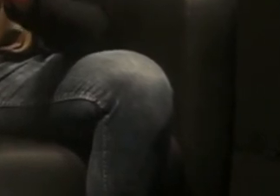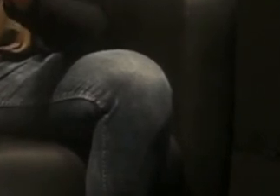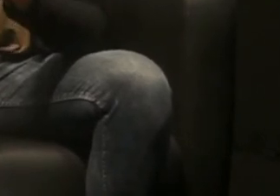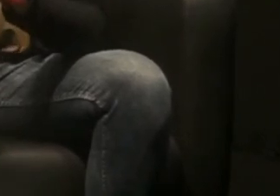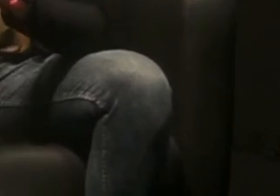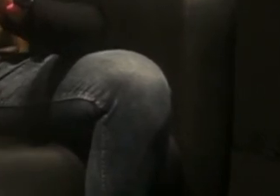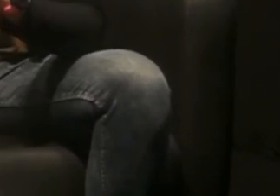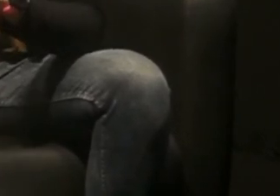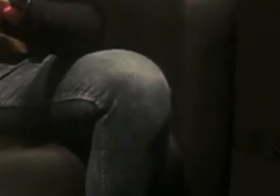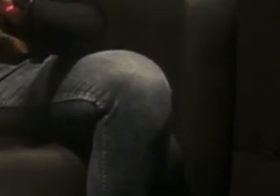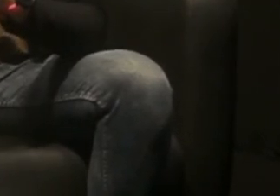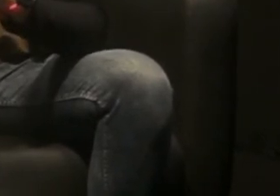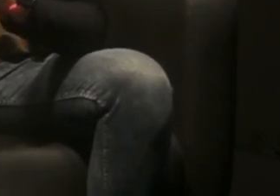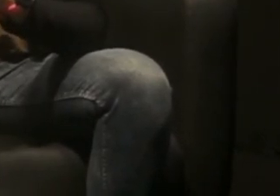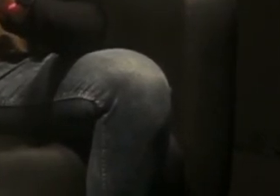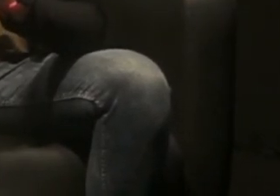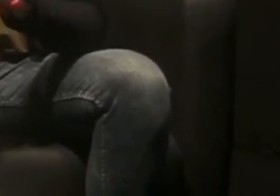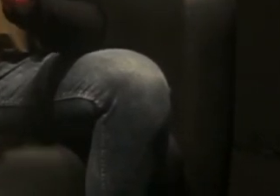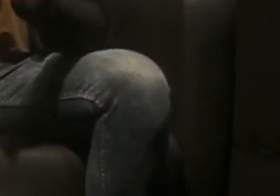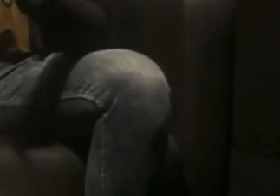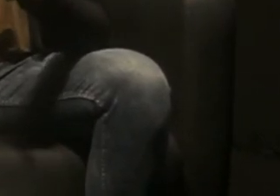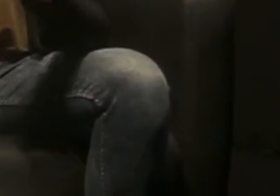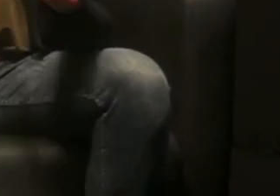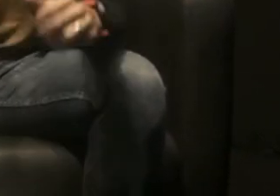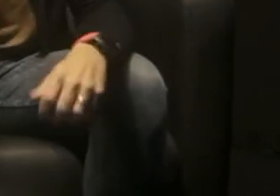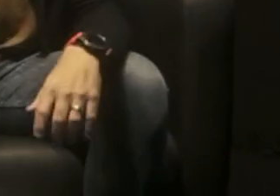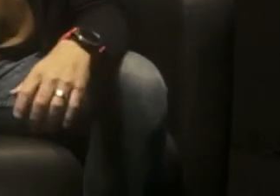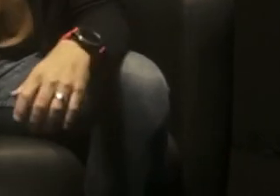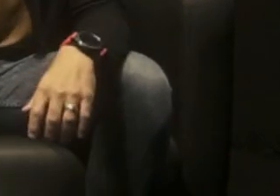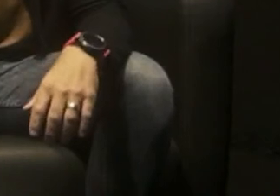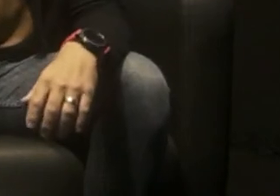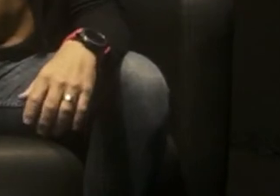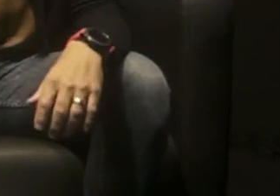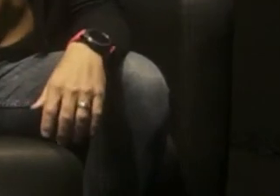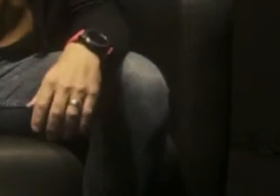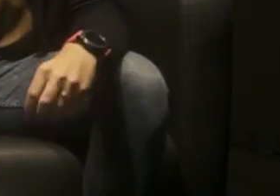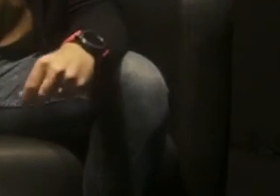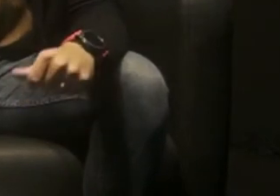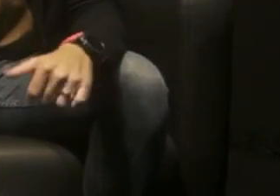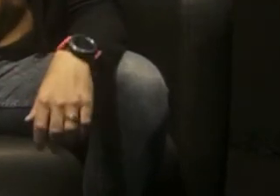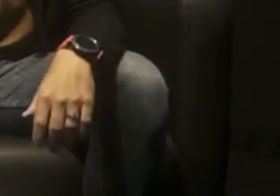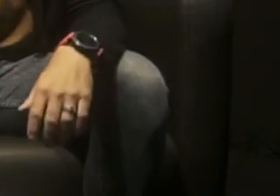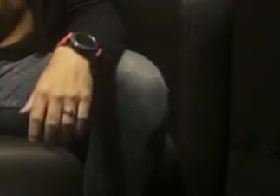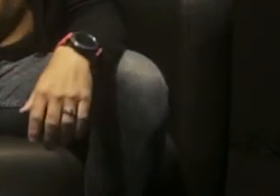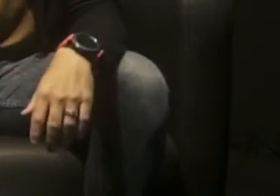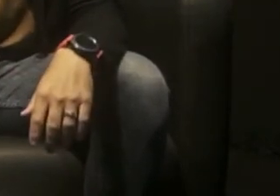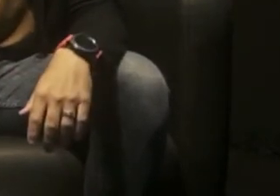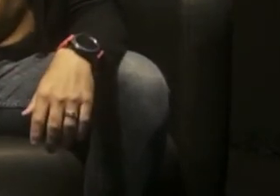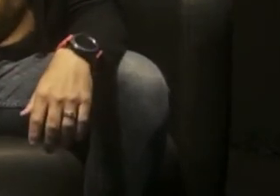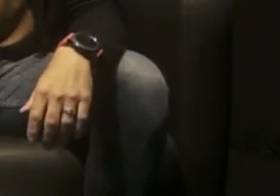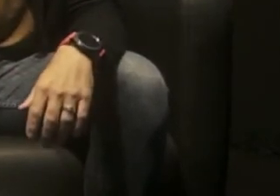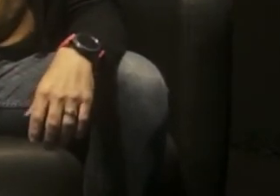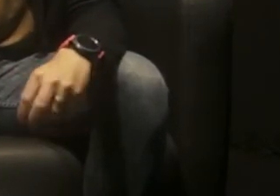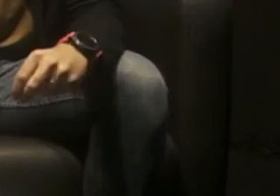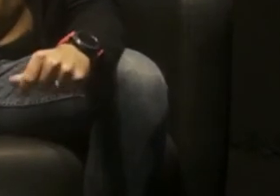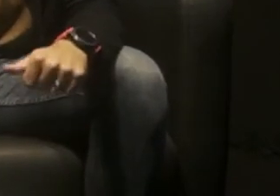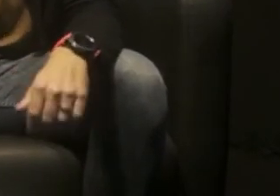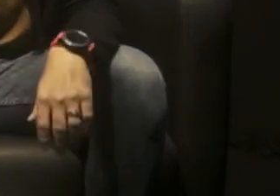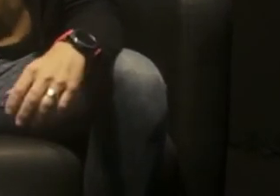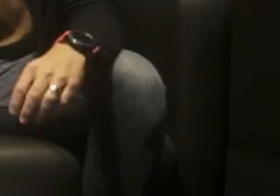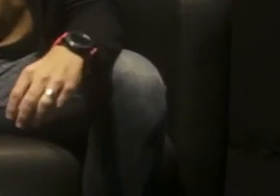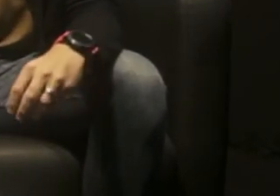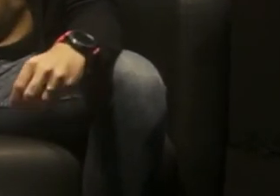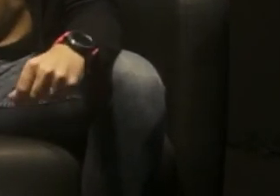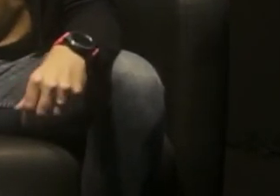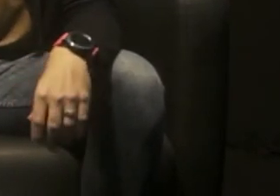meninas talvez saberiam responder mais fácil com que roupa elas estariam, não é? Provavelmente você planejou lá em dezembro a